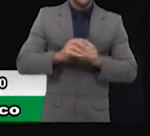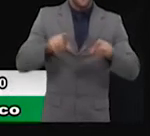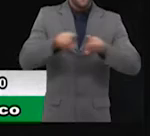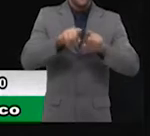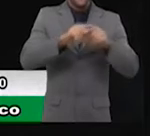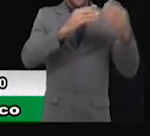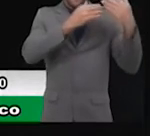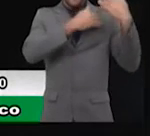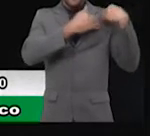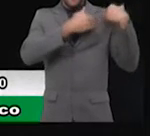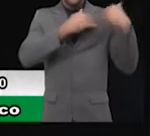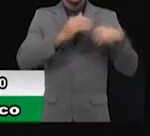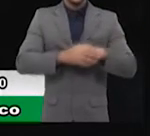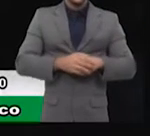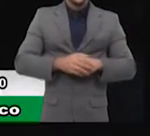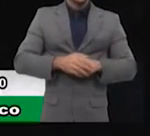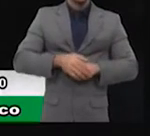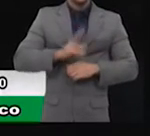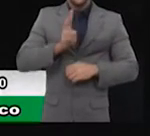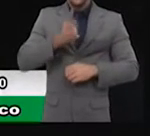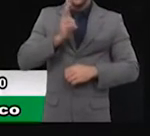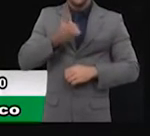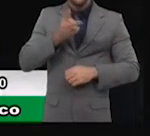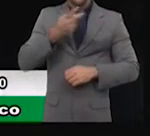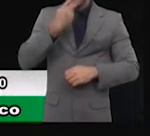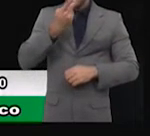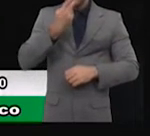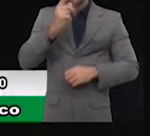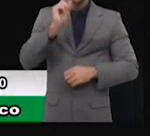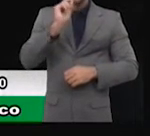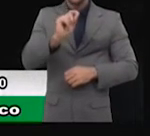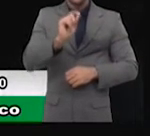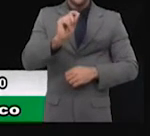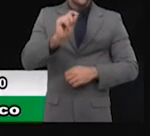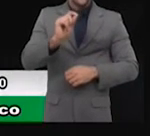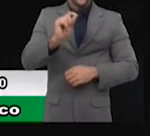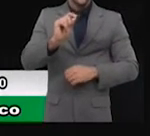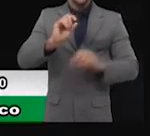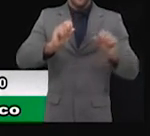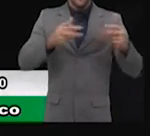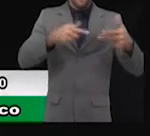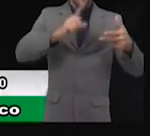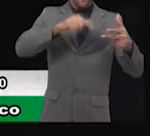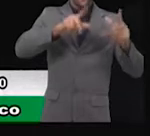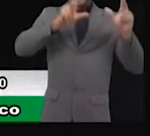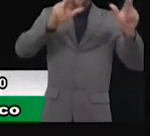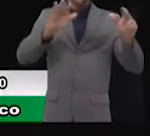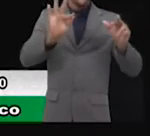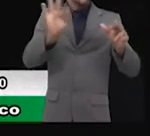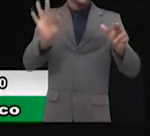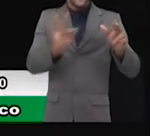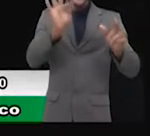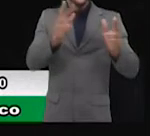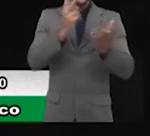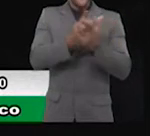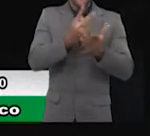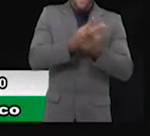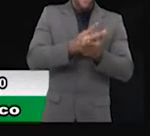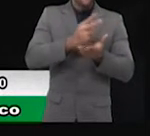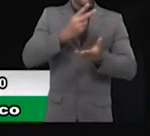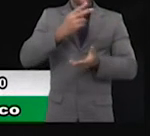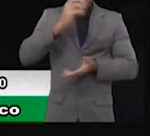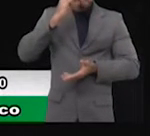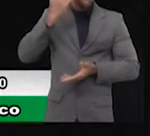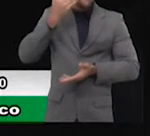Eu costumo falar, presidente, que a Câmara Municipal é uma faculdade, que nós aprendemos muito e alguma coisa nós ensinamos. Então, a